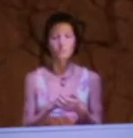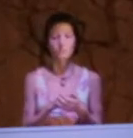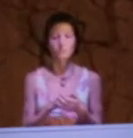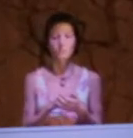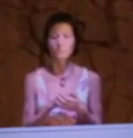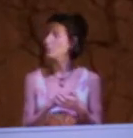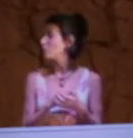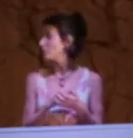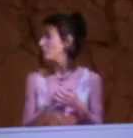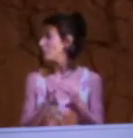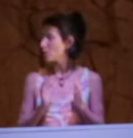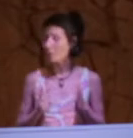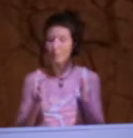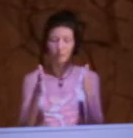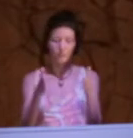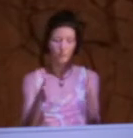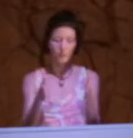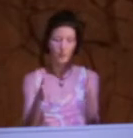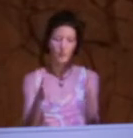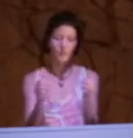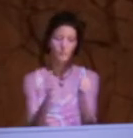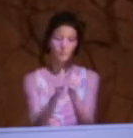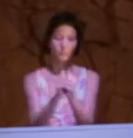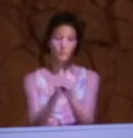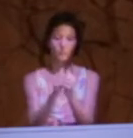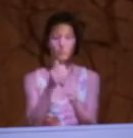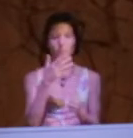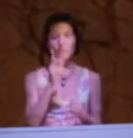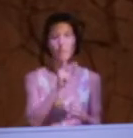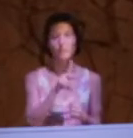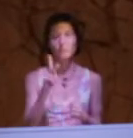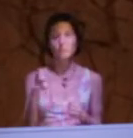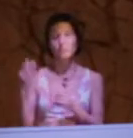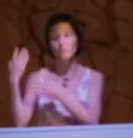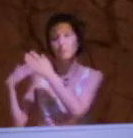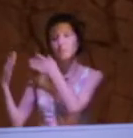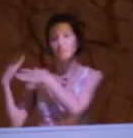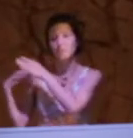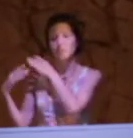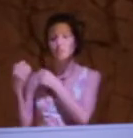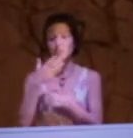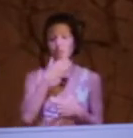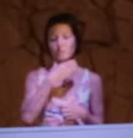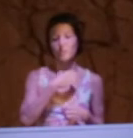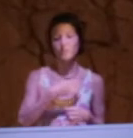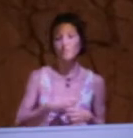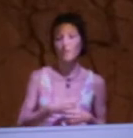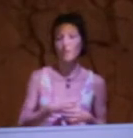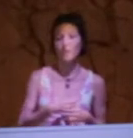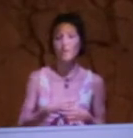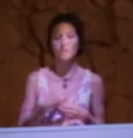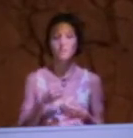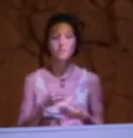eu sempre gosto de saudar e pedir licença aos mais antigos, fortalecendo ali, né? Sobrevivendo e